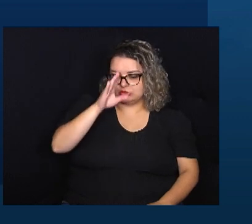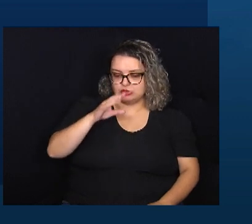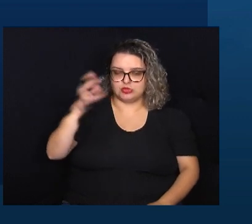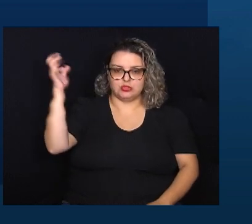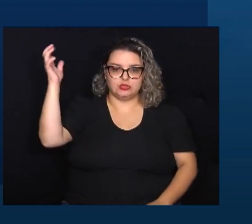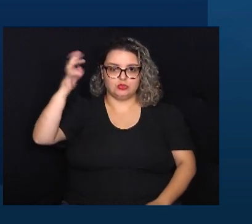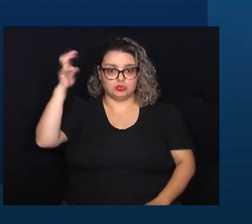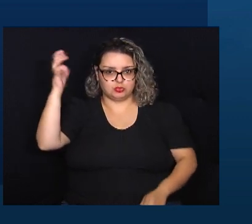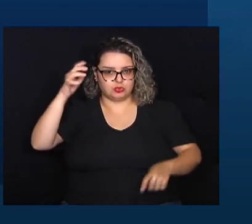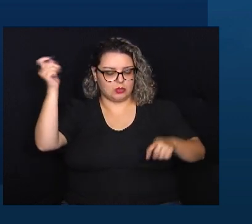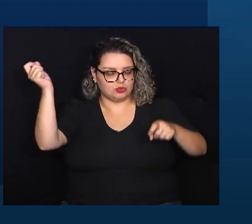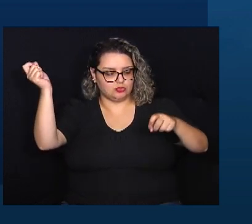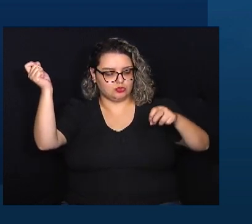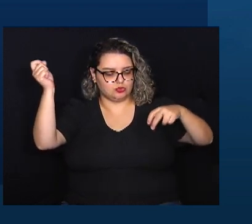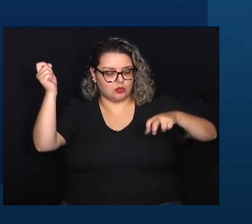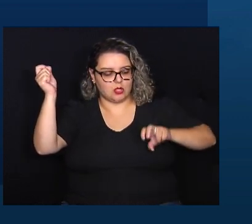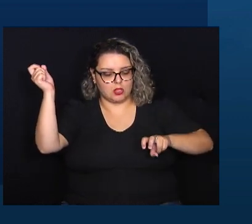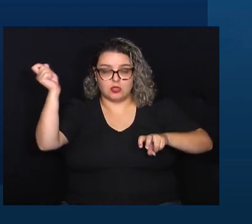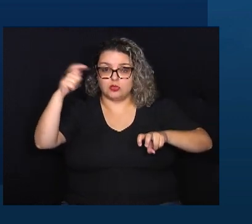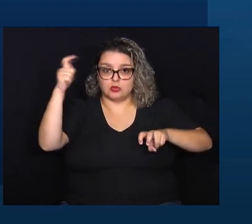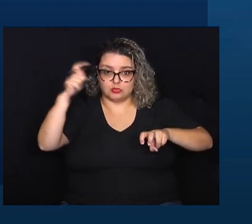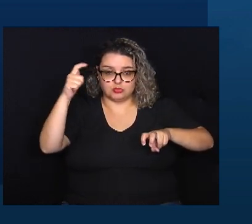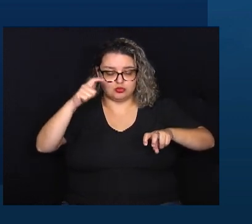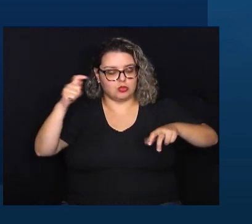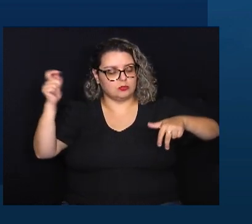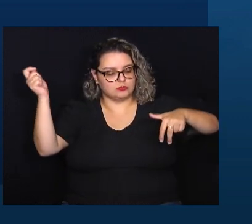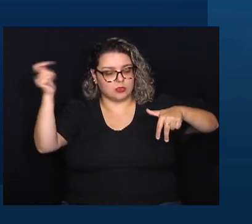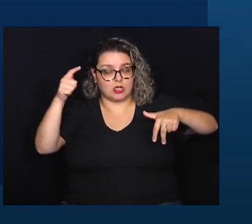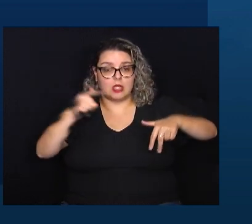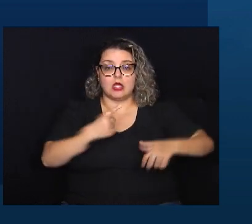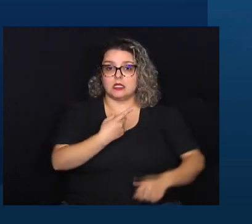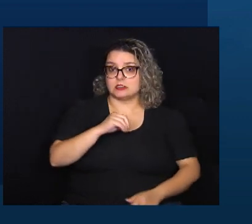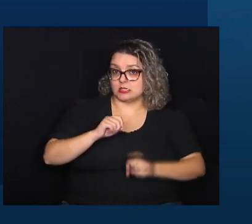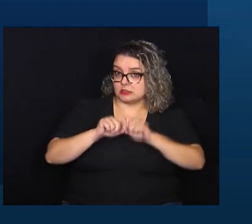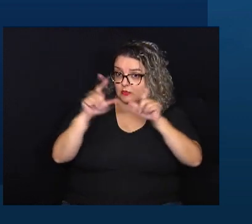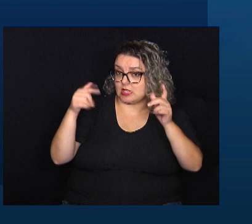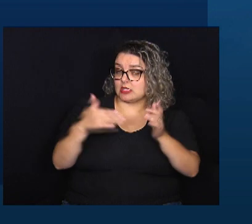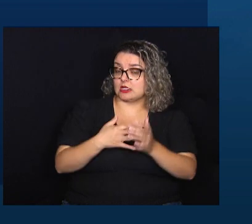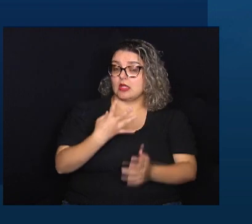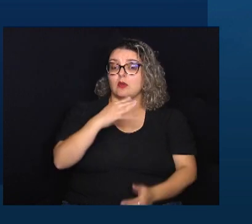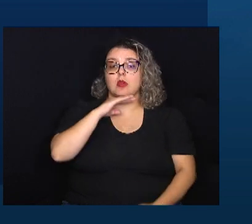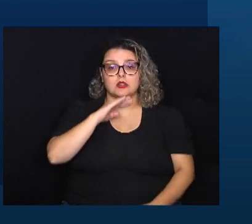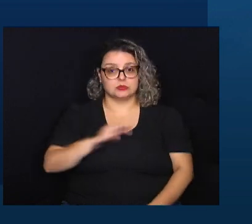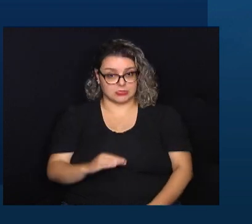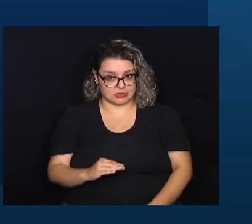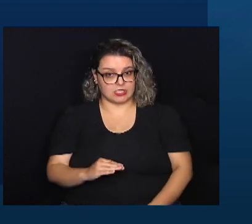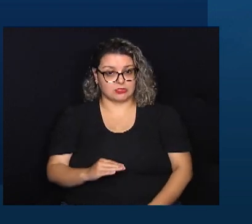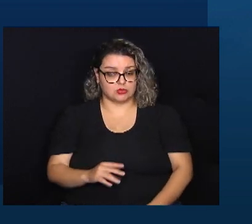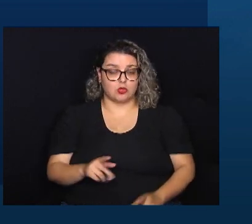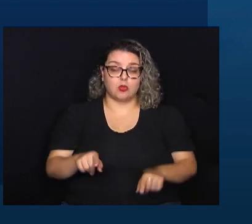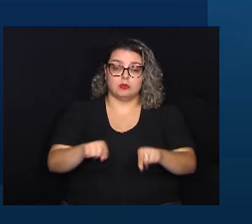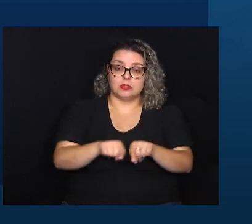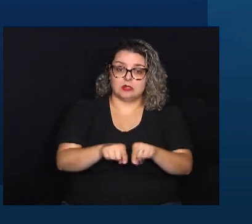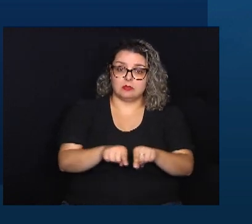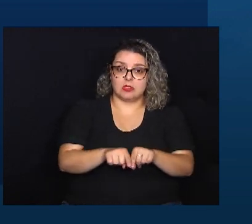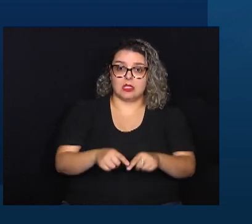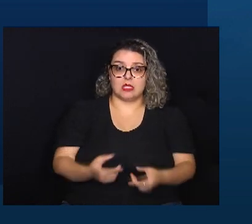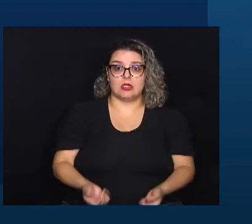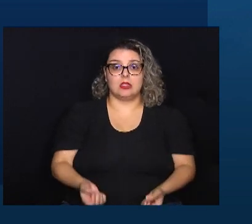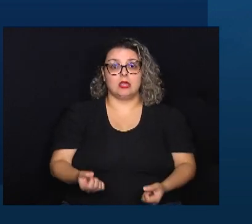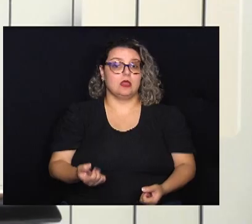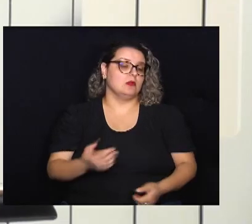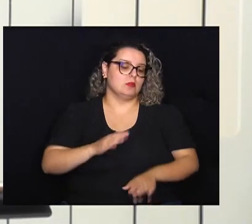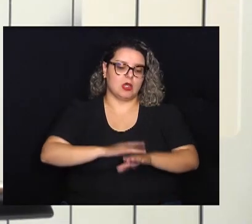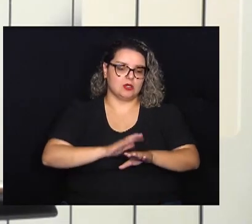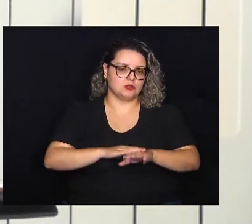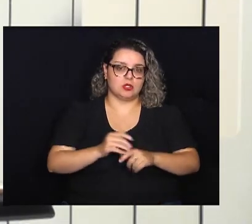prolongada a radiação solar entre as 10 horas da manhã e as quatro da tarde bem como atividades que demandam